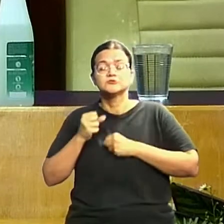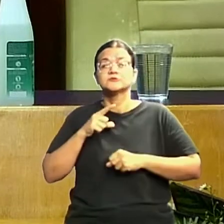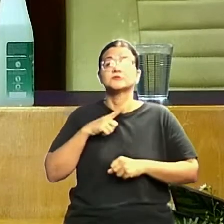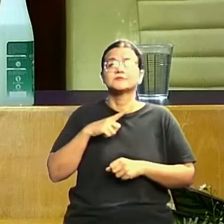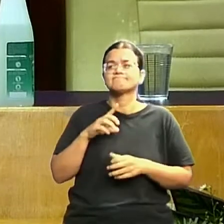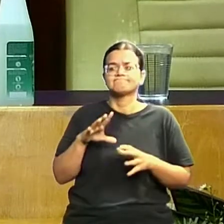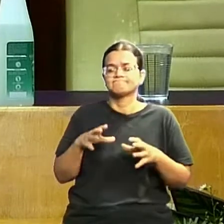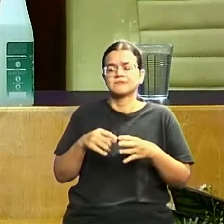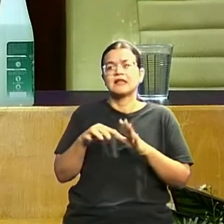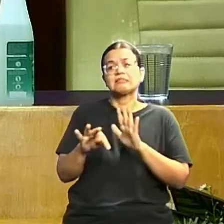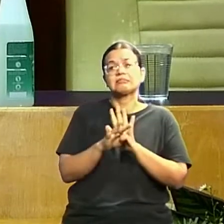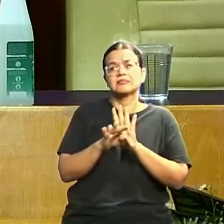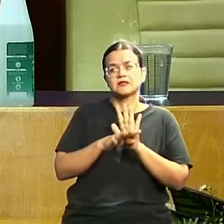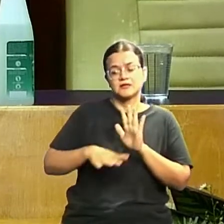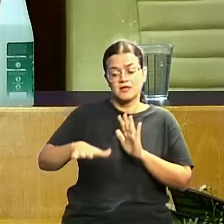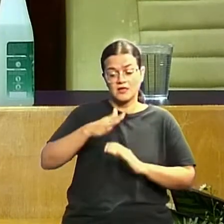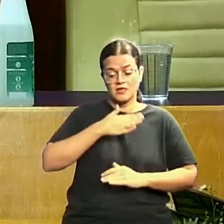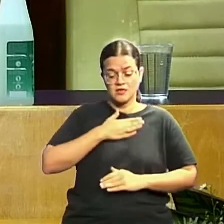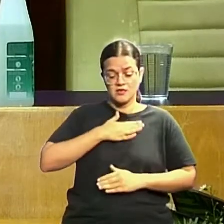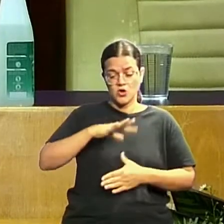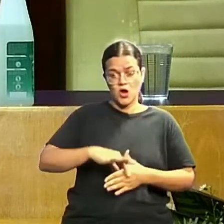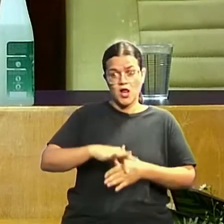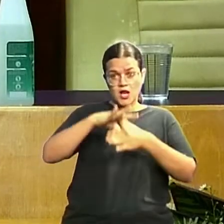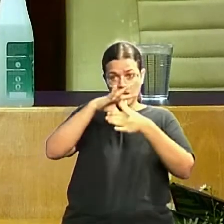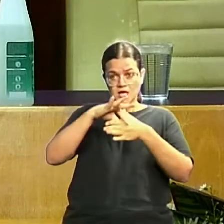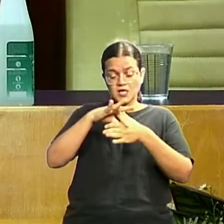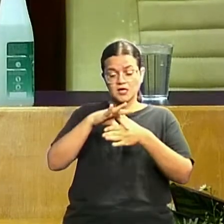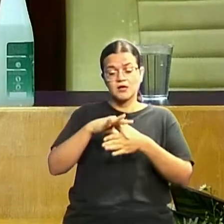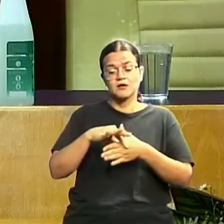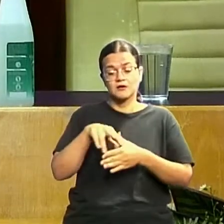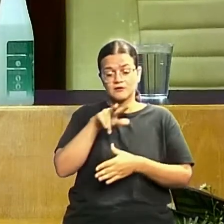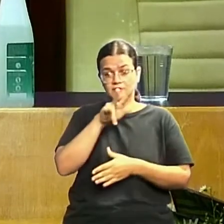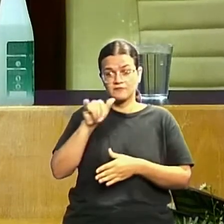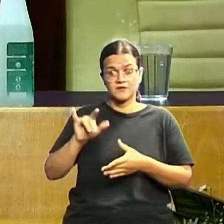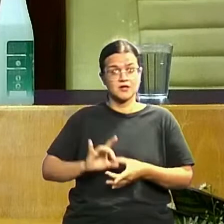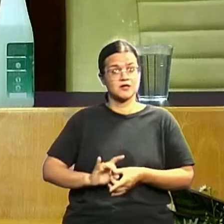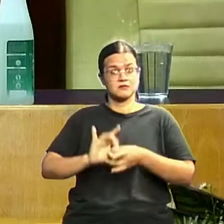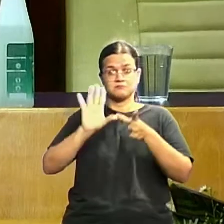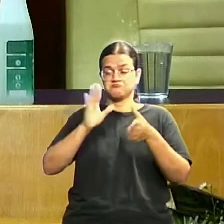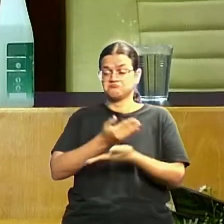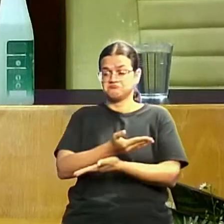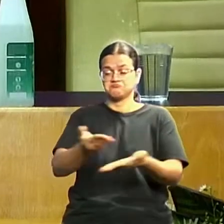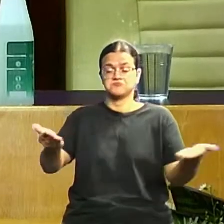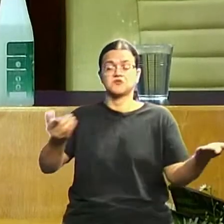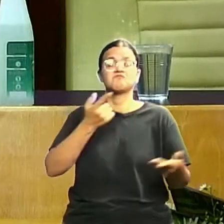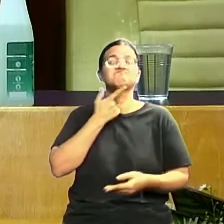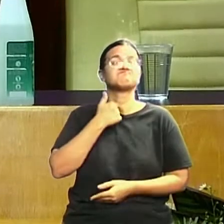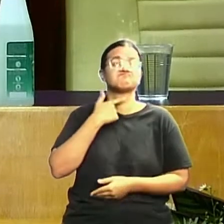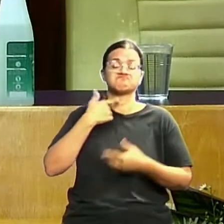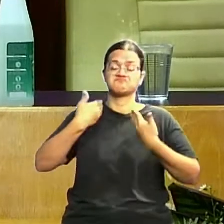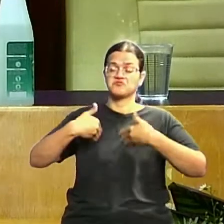razões jurídicas. Eu, como líder, vou liberar a bancada para votar,